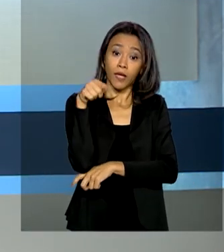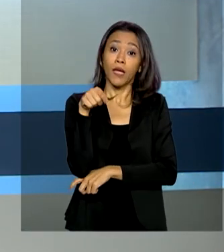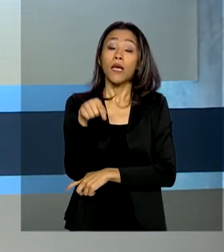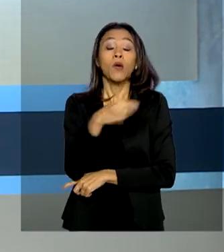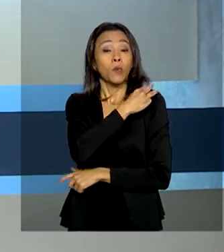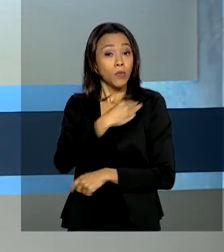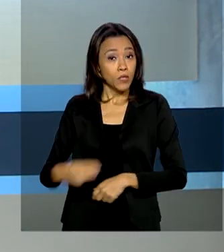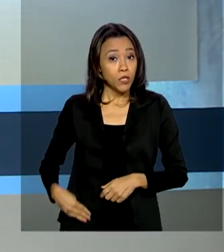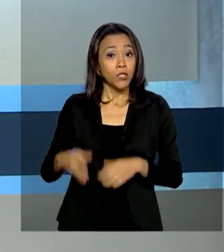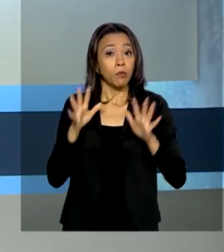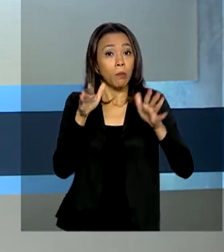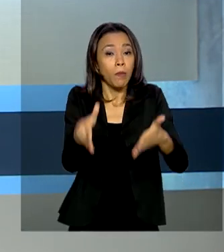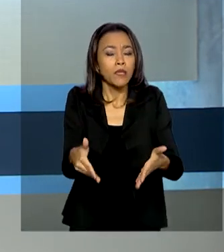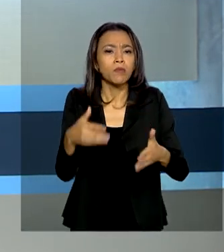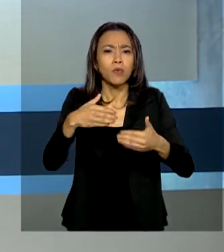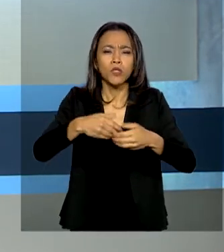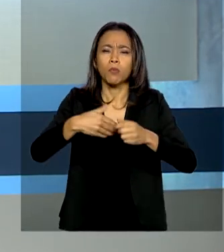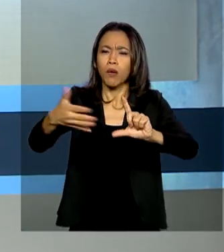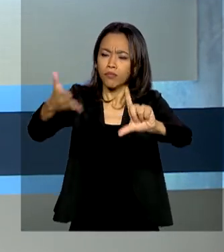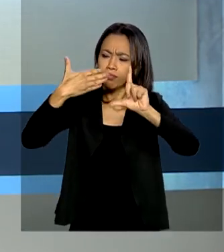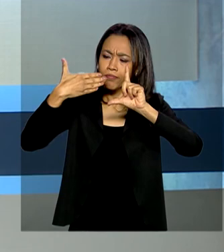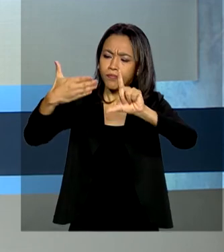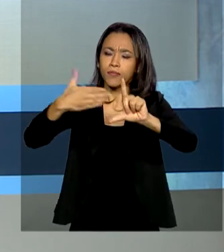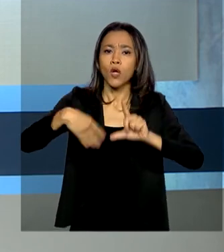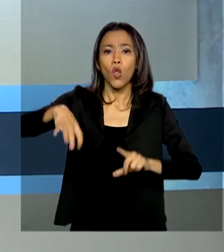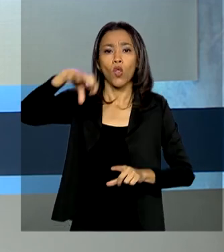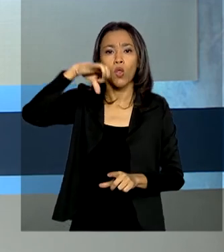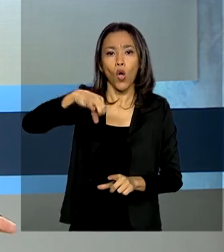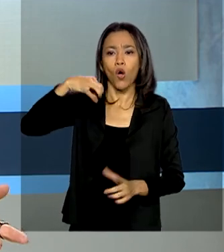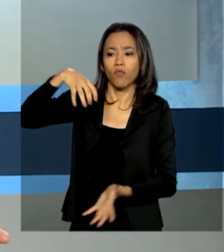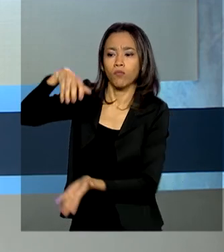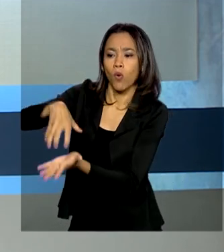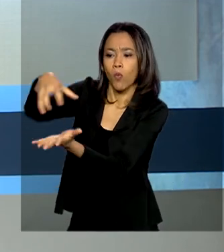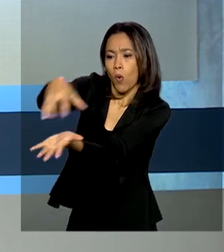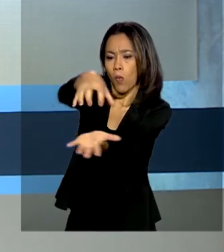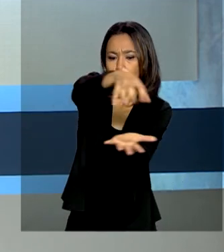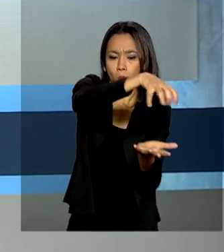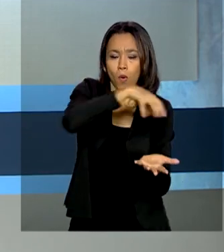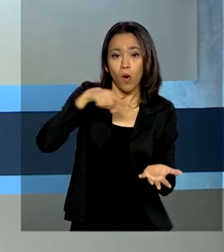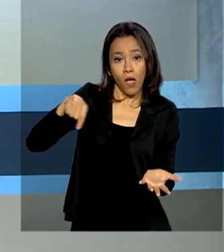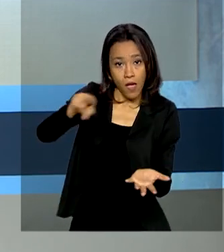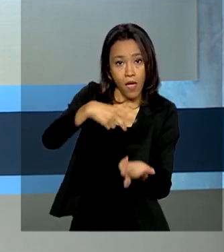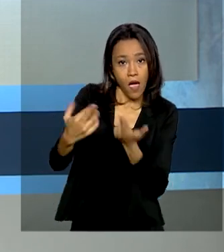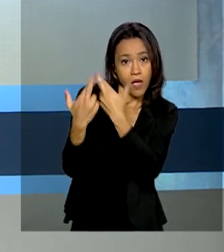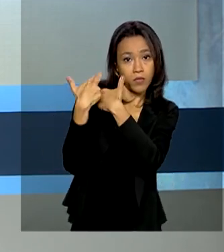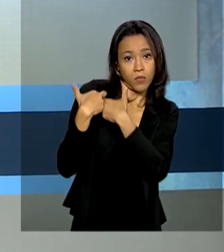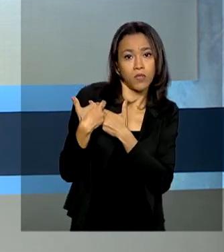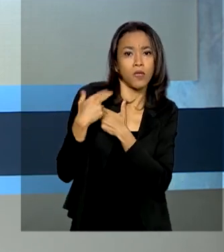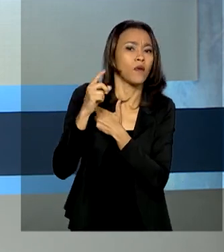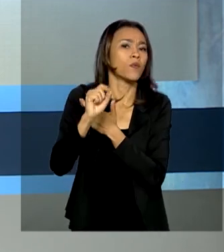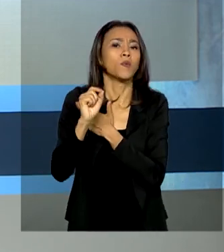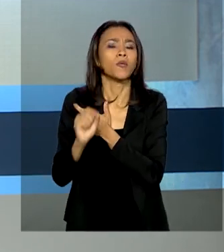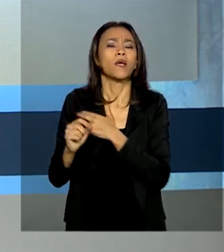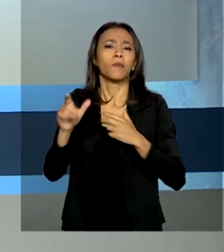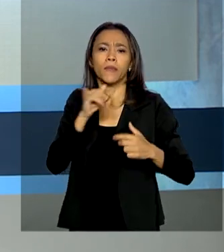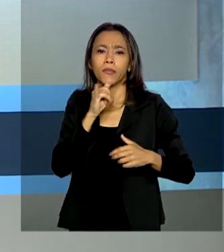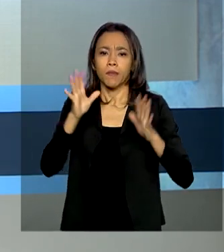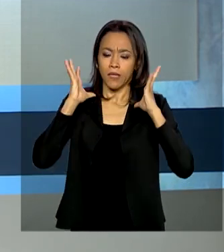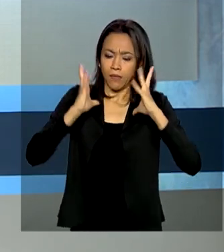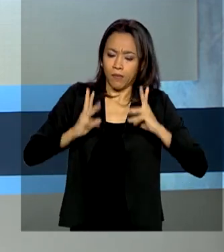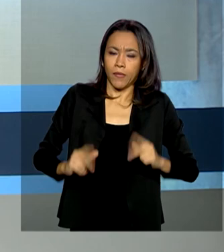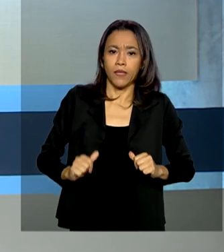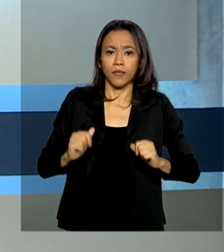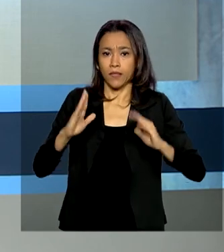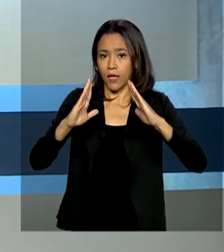videoconferência com os outros nove comandos conjuntos que são responsáveis por medidas, como a desinfecção de hospitais,